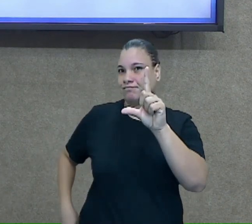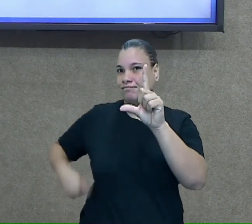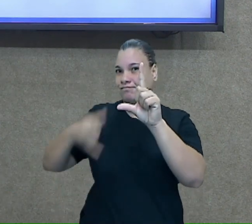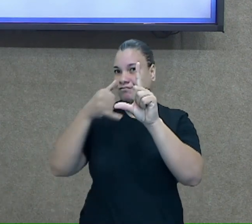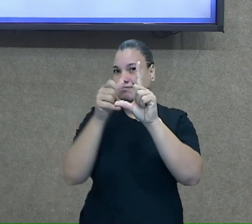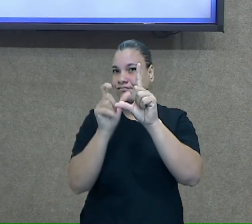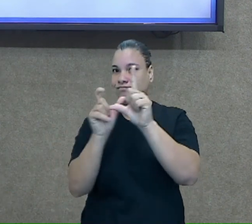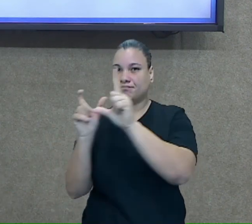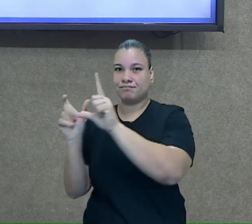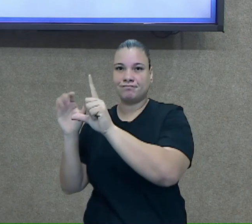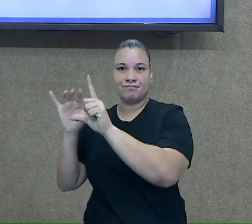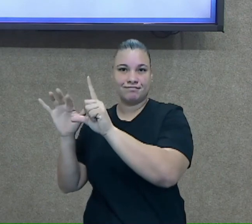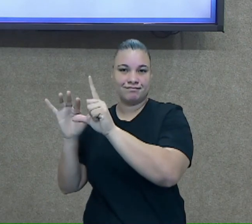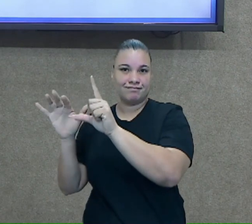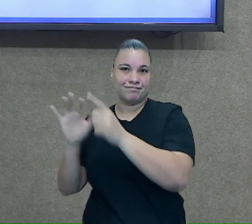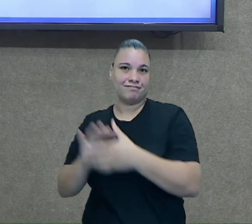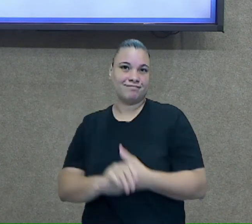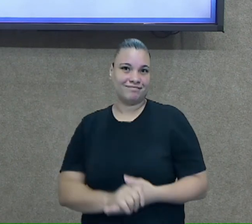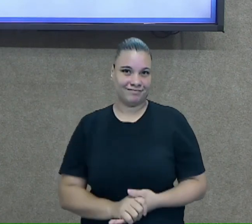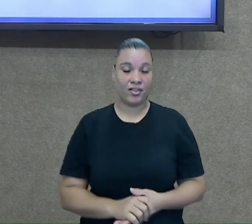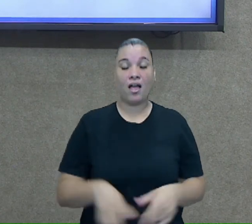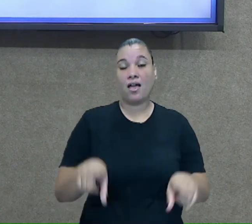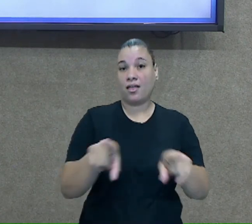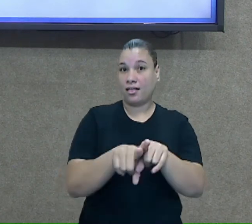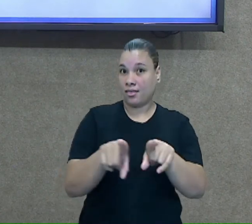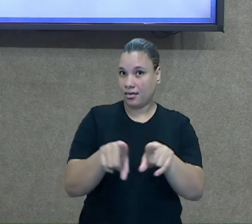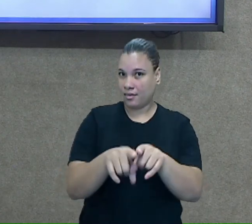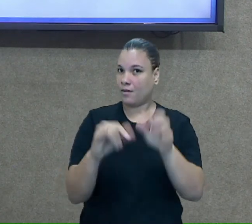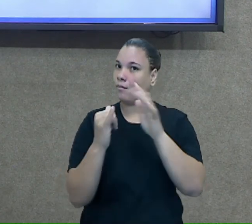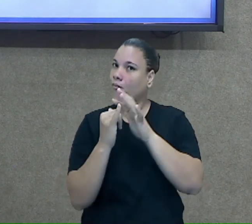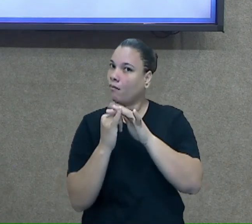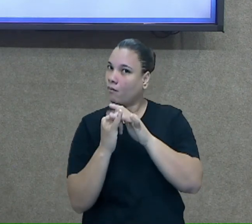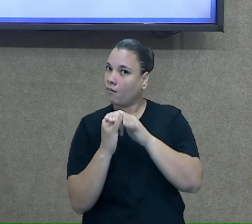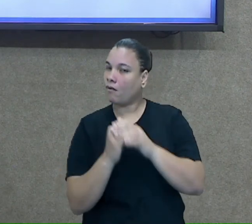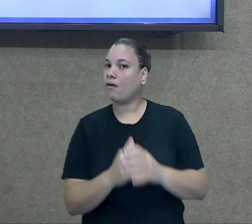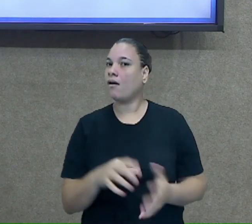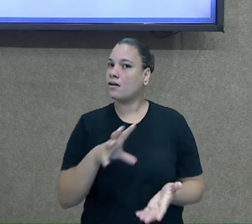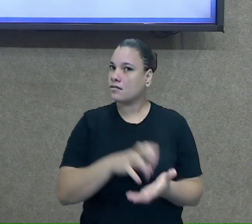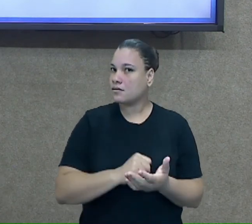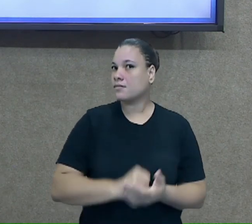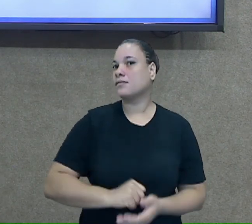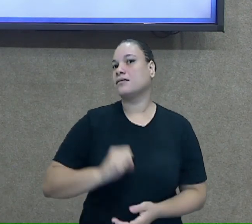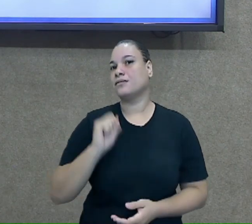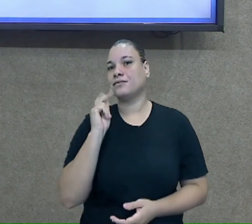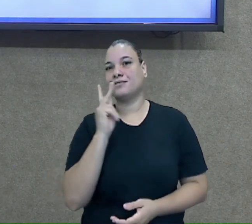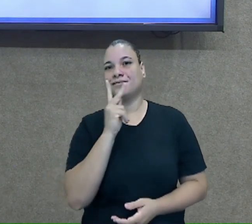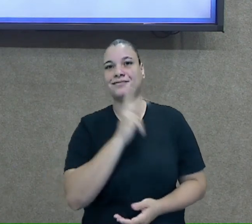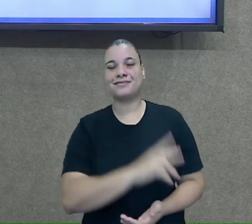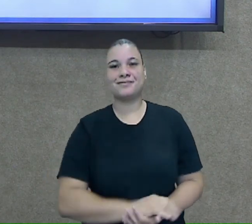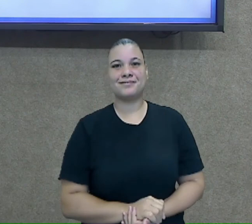QR Code que está no canto da tela. E se inscreva no nosso canal do YouTube,